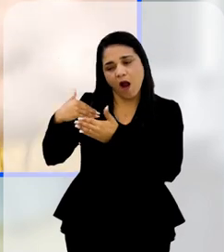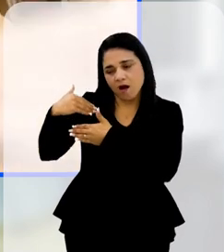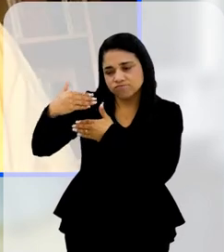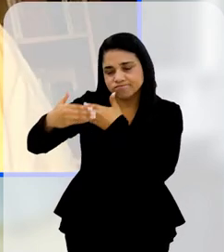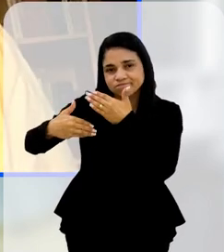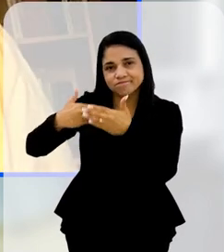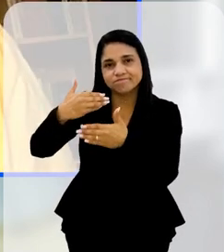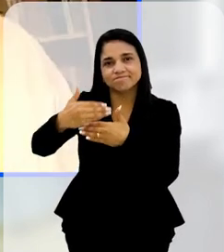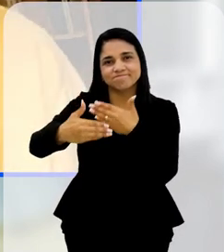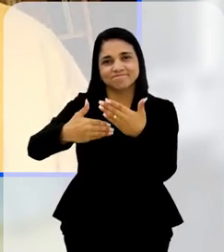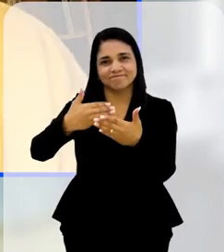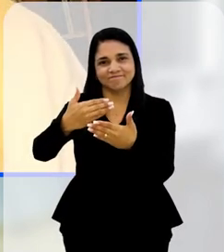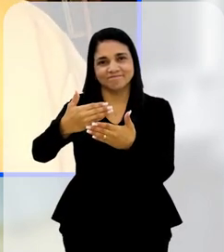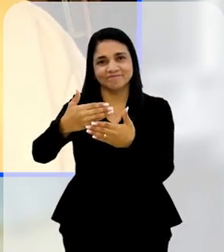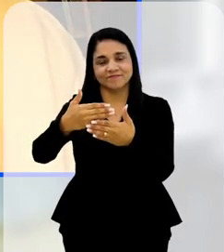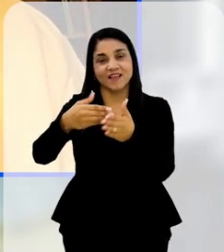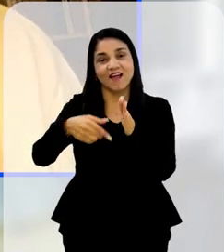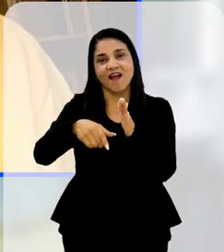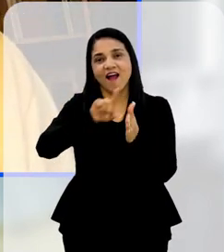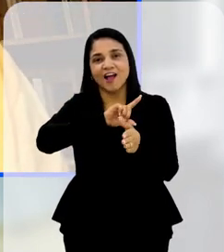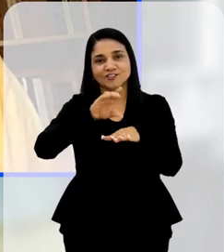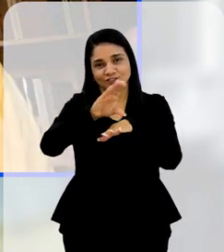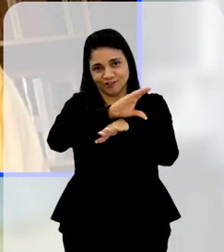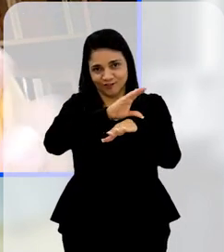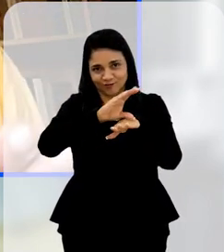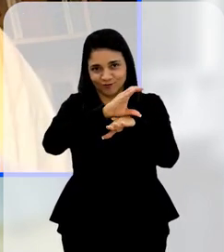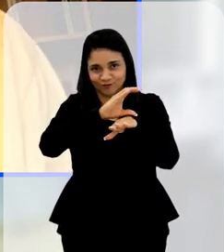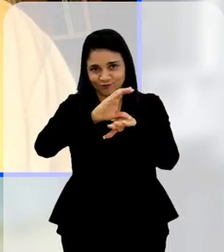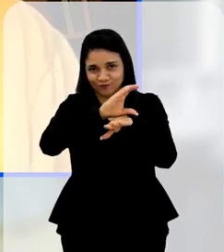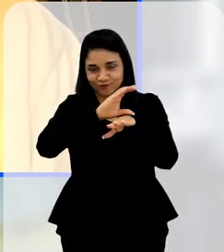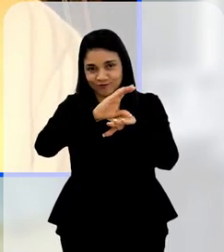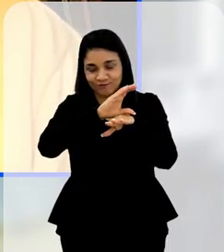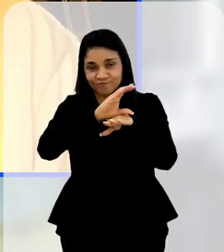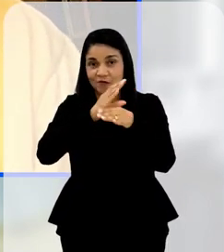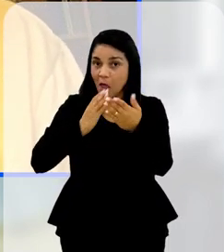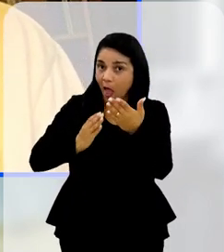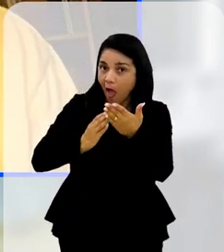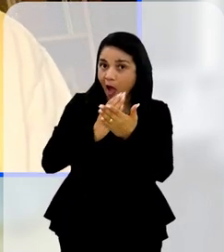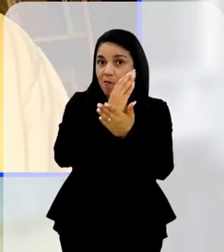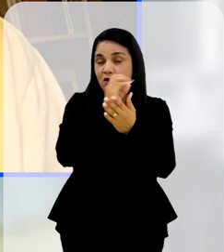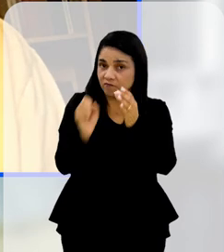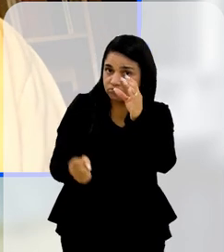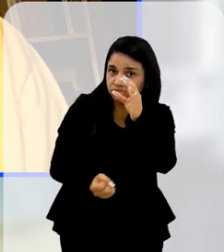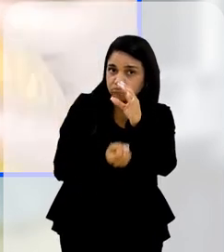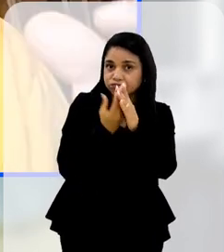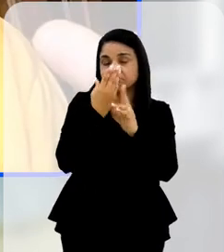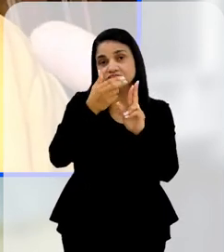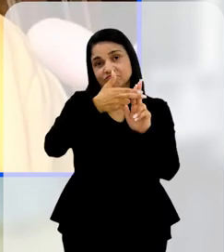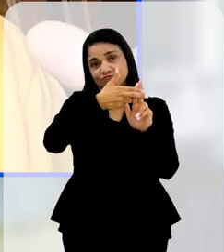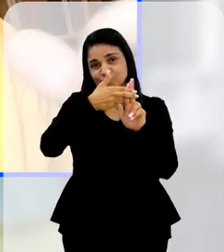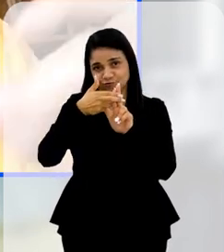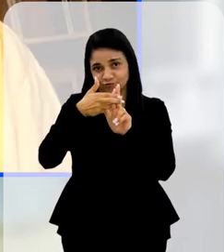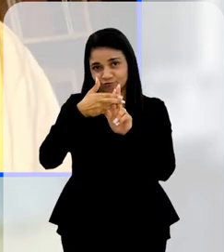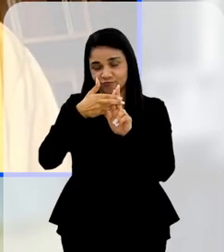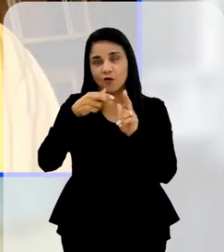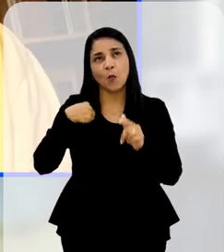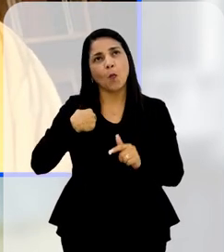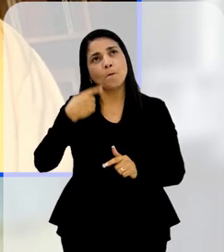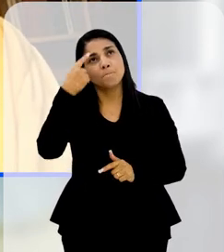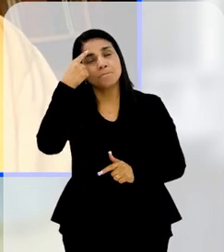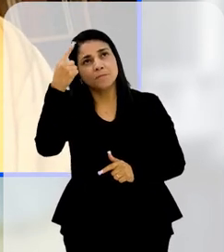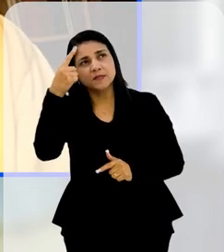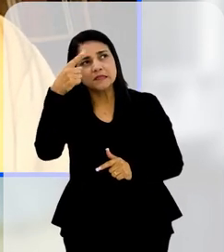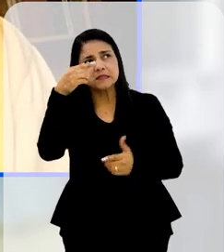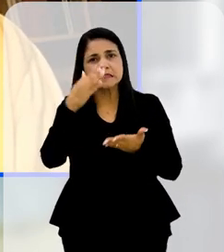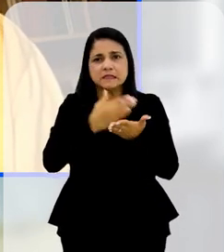os anos que antecederam a Constituinte, né, que aprova a criação do SUS. E eu sempre pensava nisso, né,